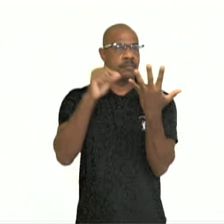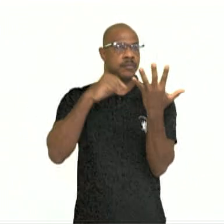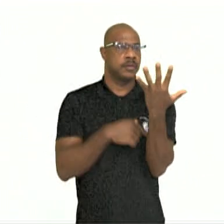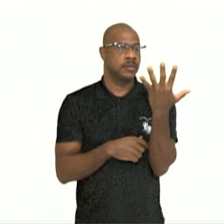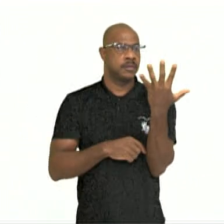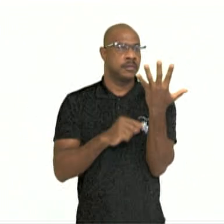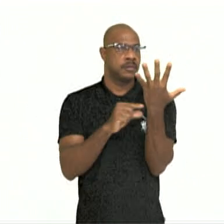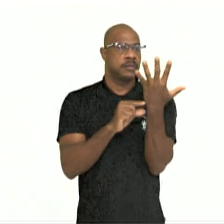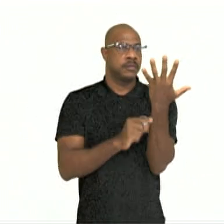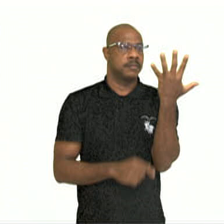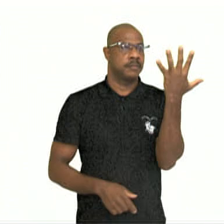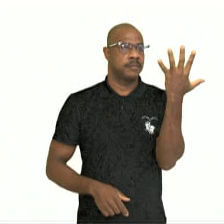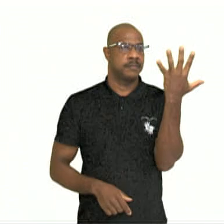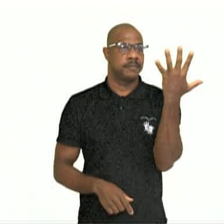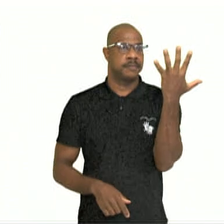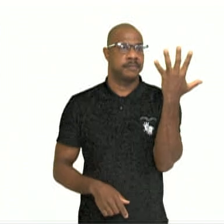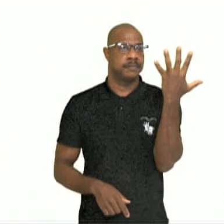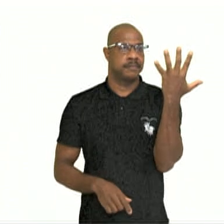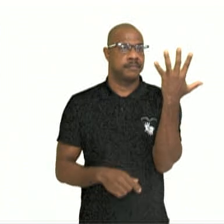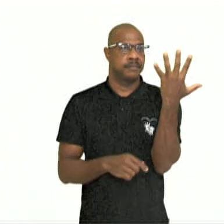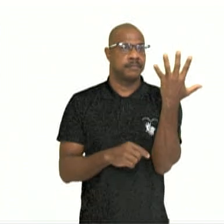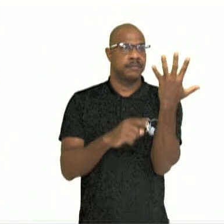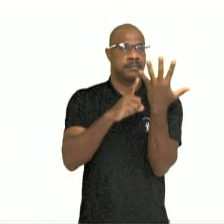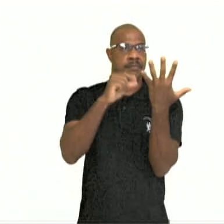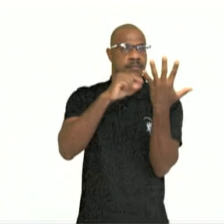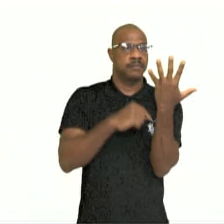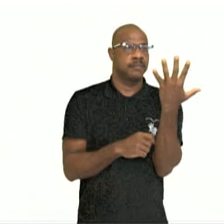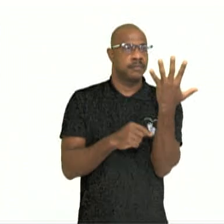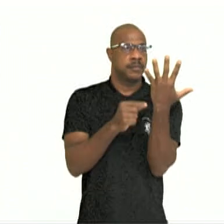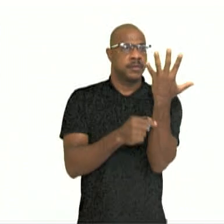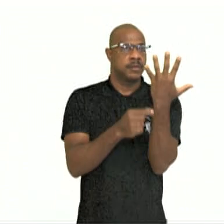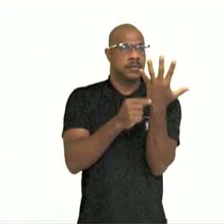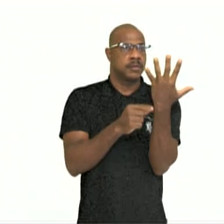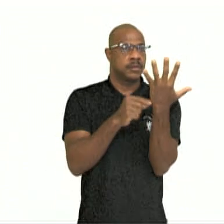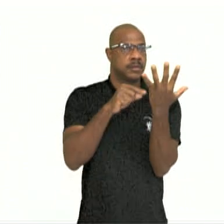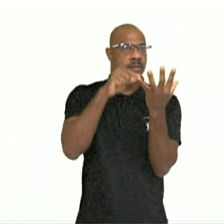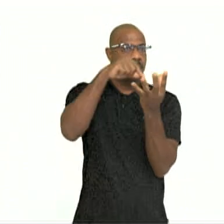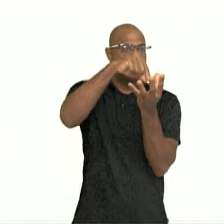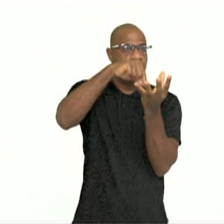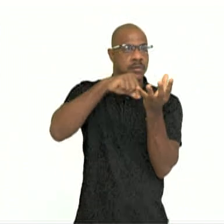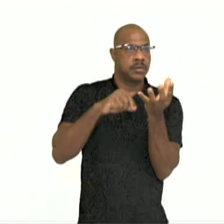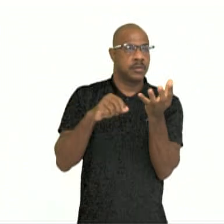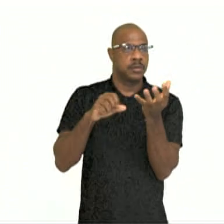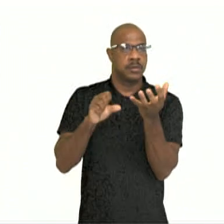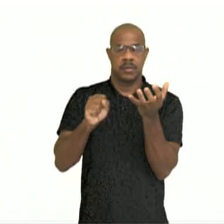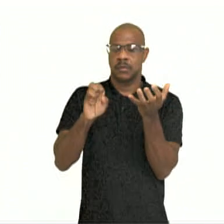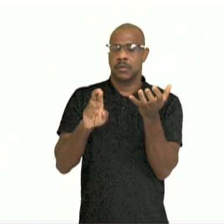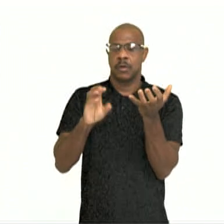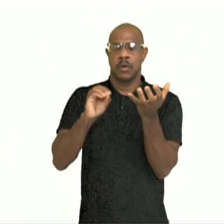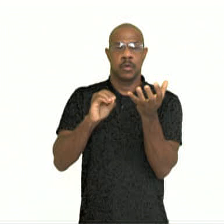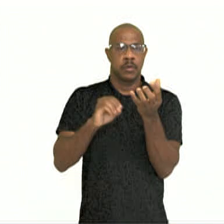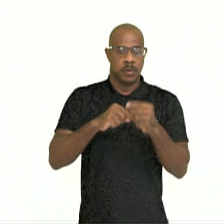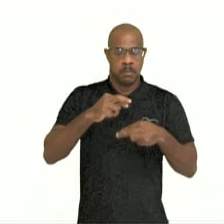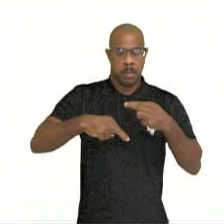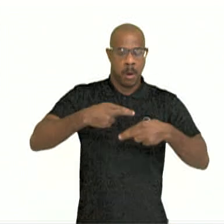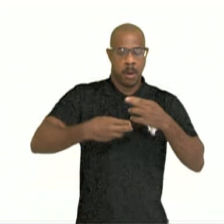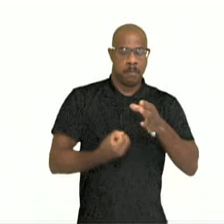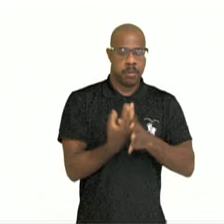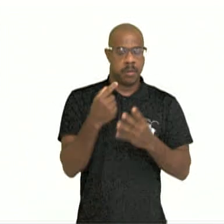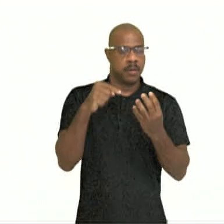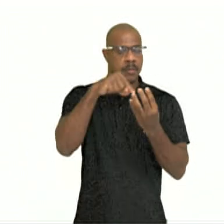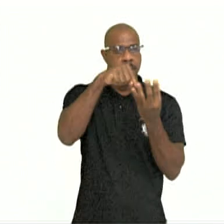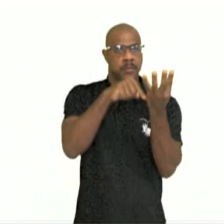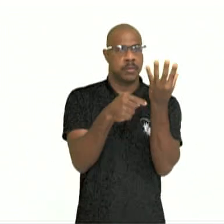planta, em determinadas épocas, né, do ano, a gente encontra os soros, que são responsáveis pela reprodução, as folhas